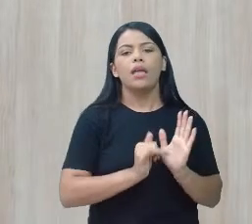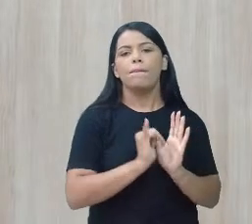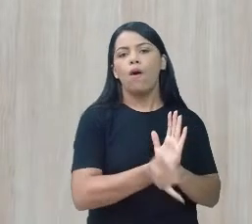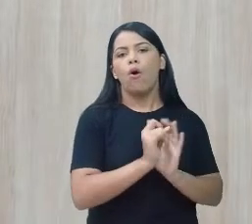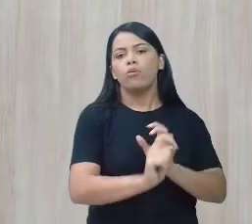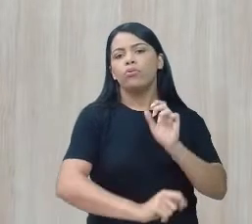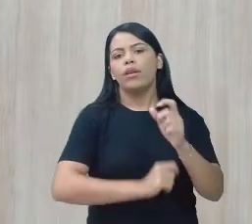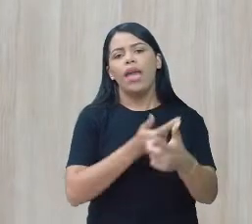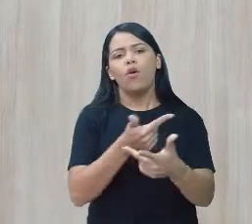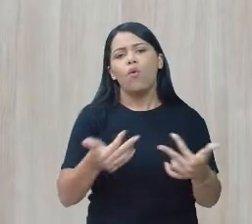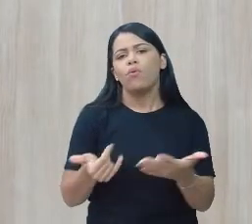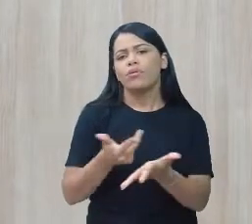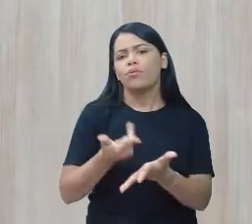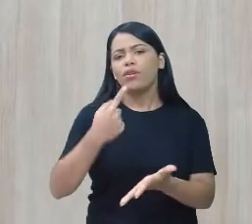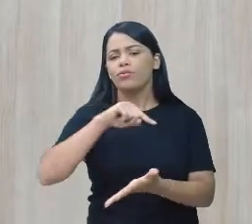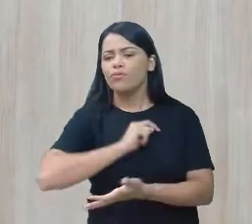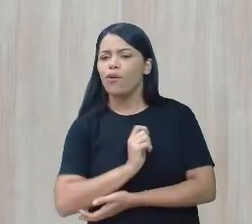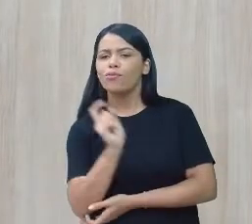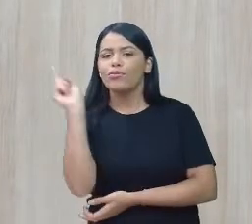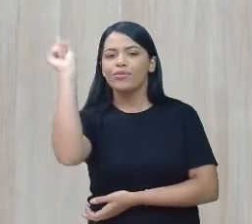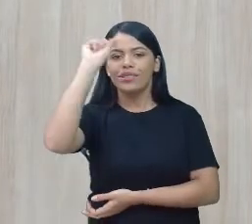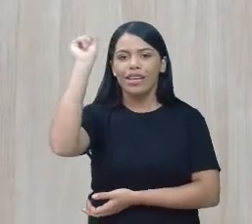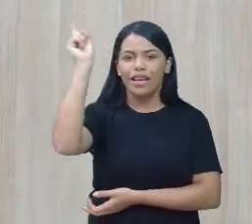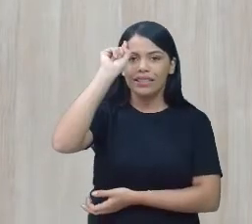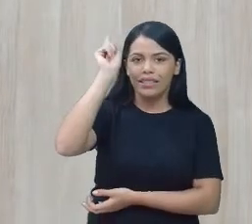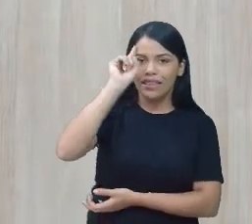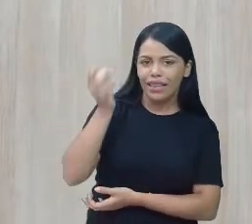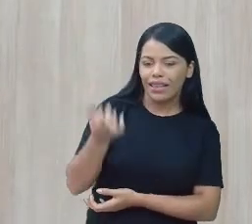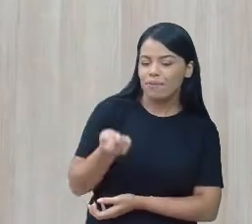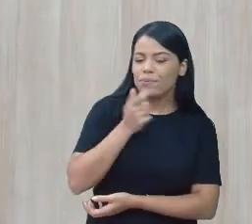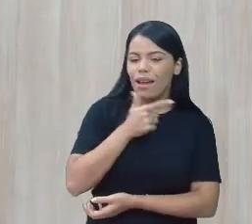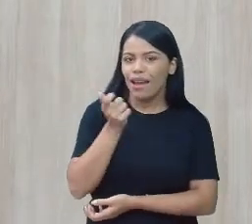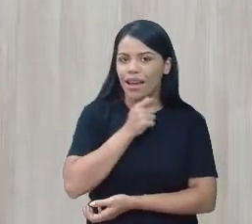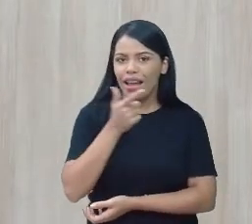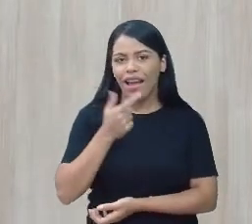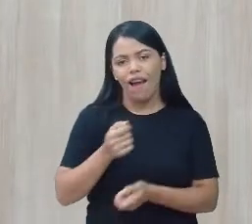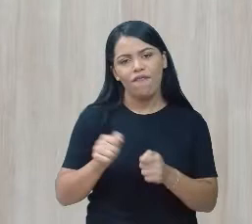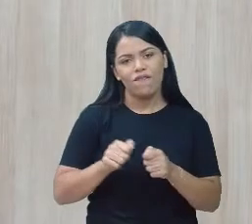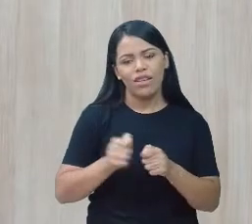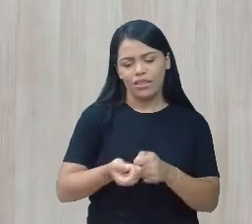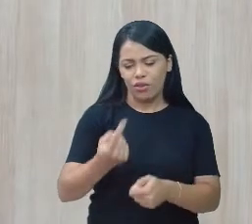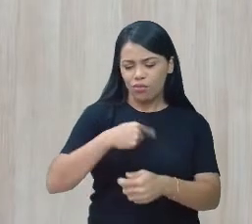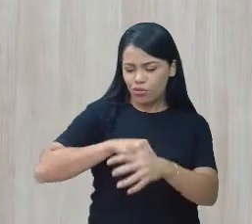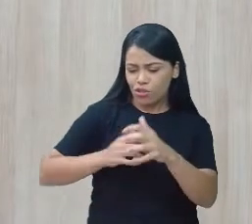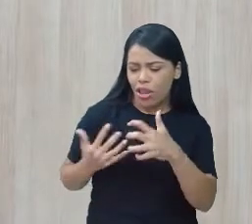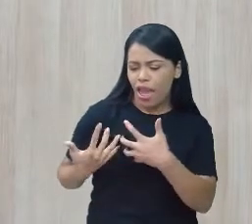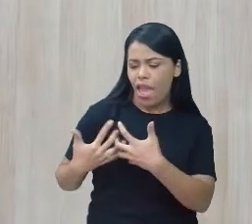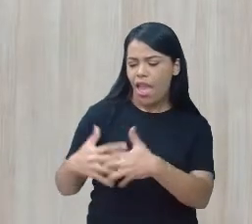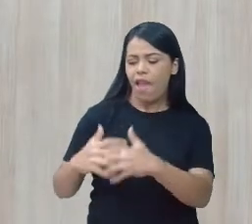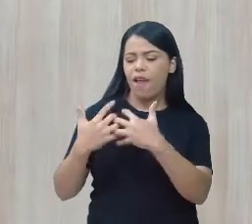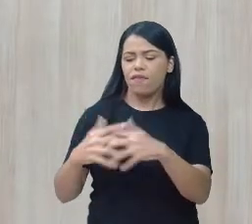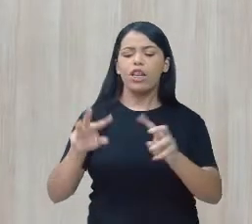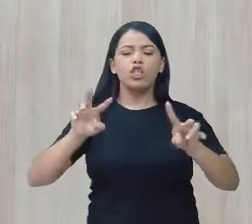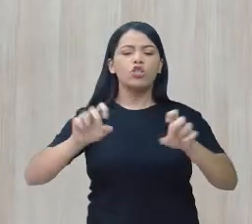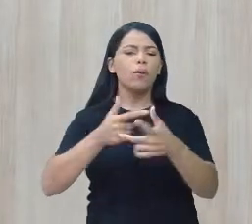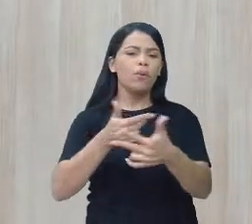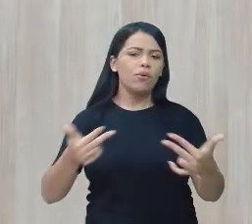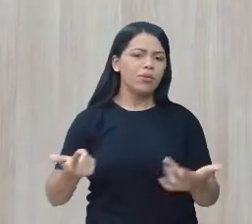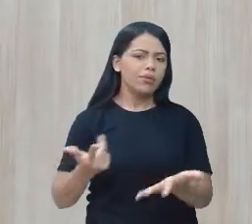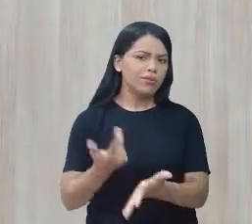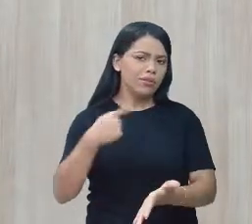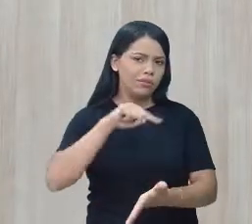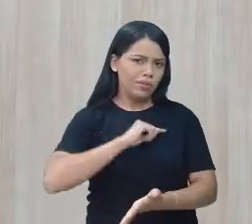forma cômica, de forma irônica, tá certo? Fazendo refletir aí sobre as coisas que acontecem com a nossa